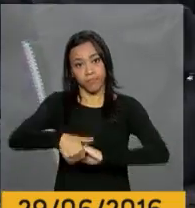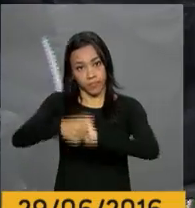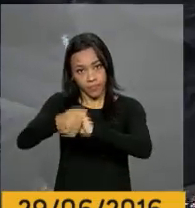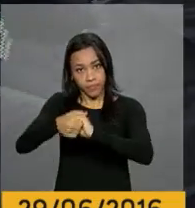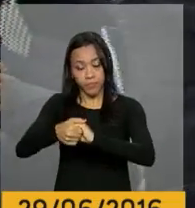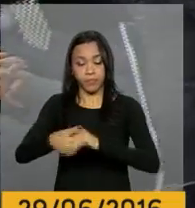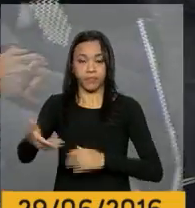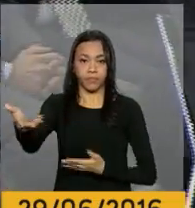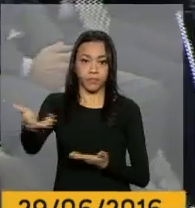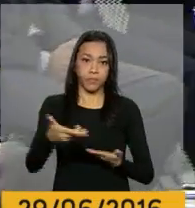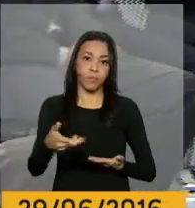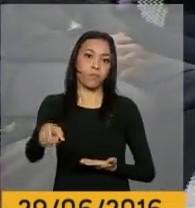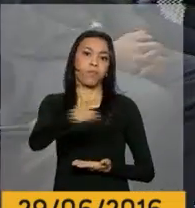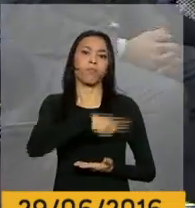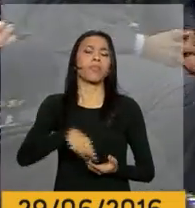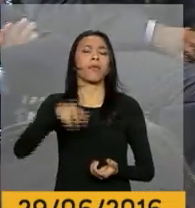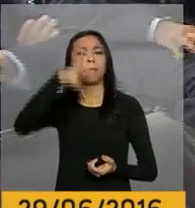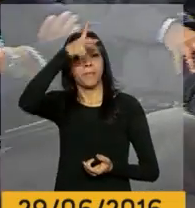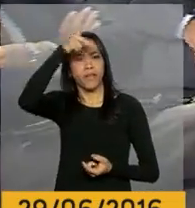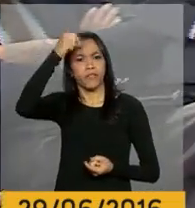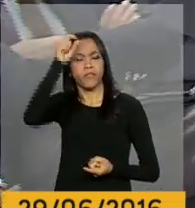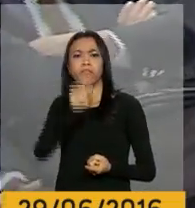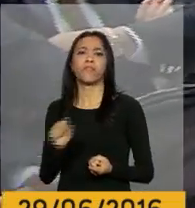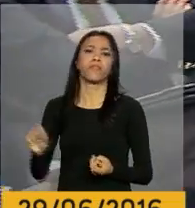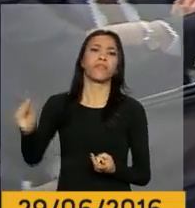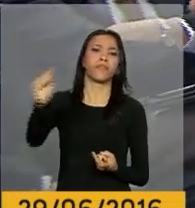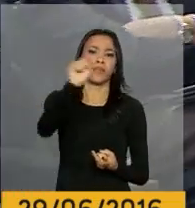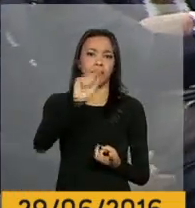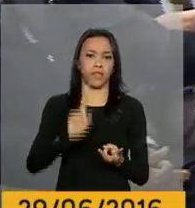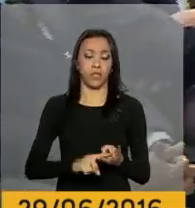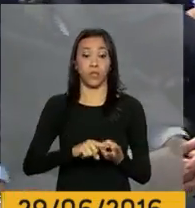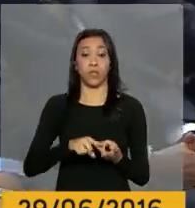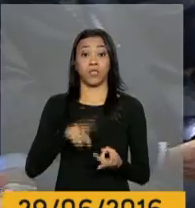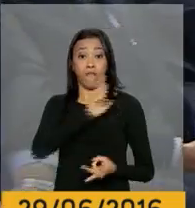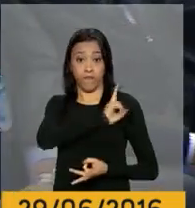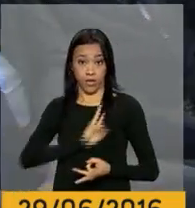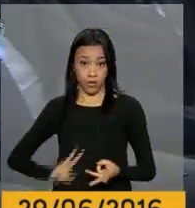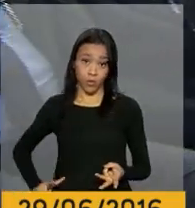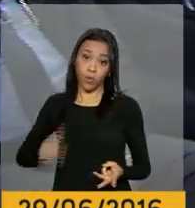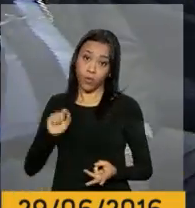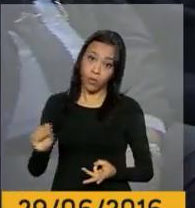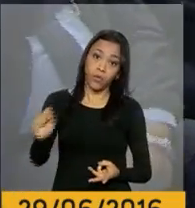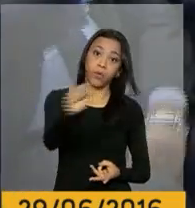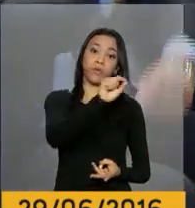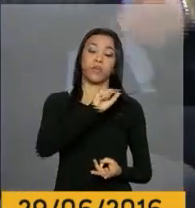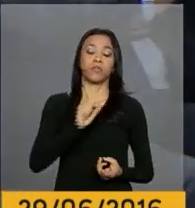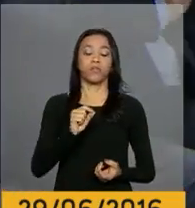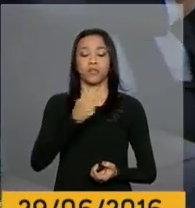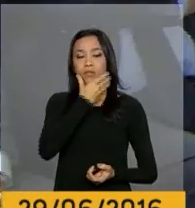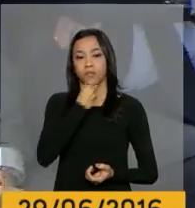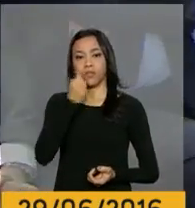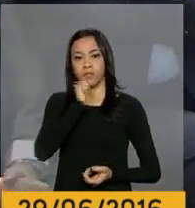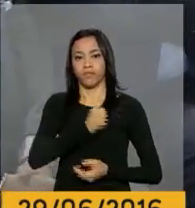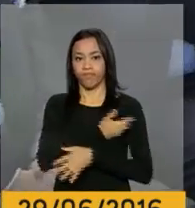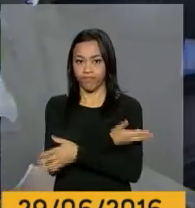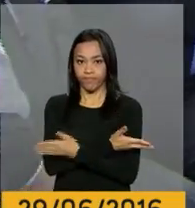cumprimentar prefeitos, vereadores, senhoras e